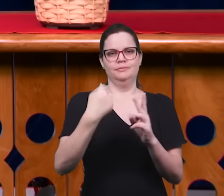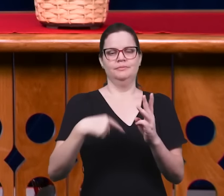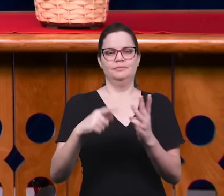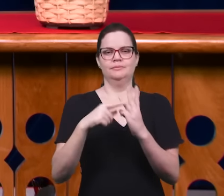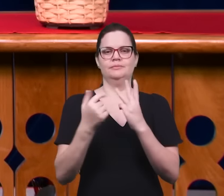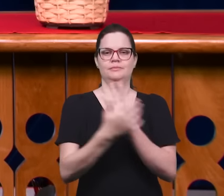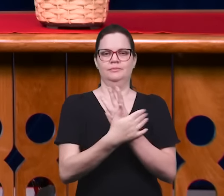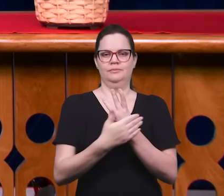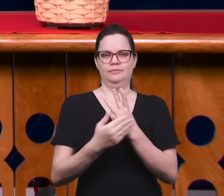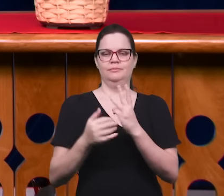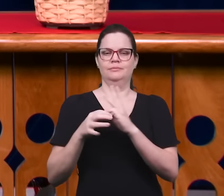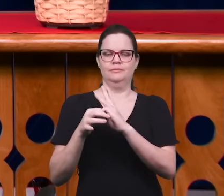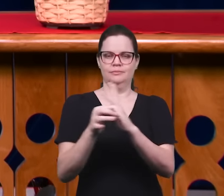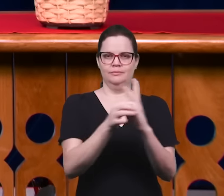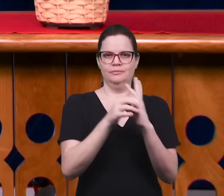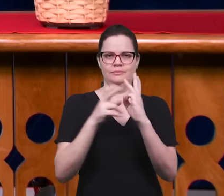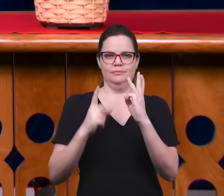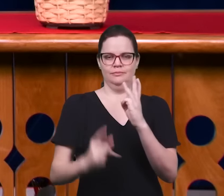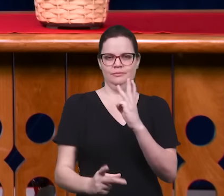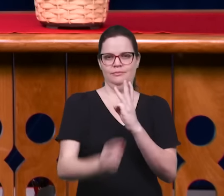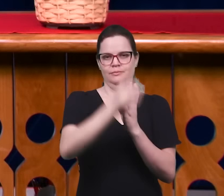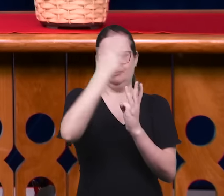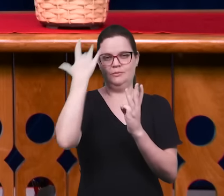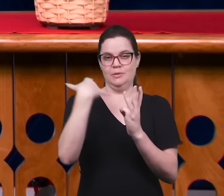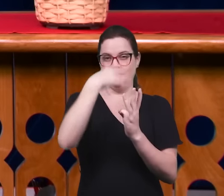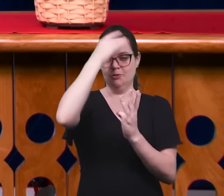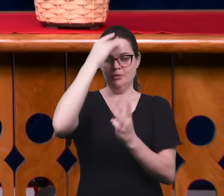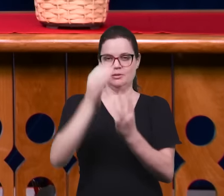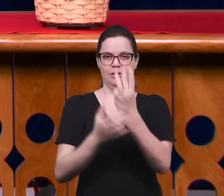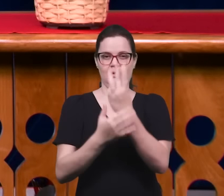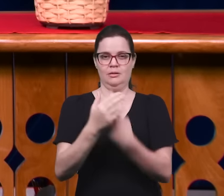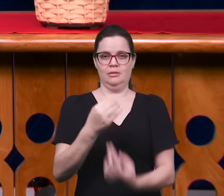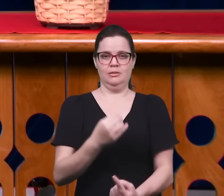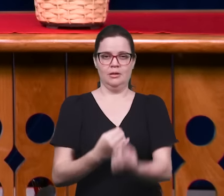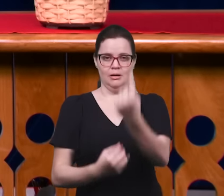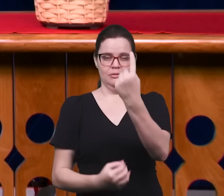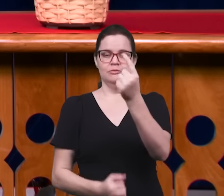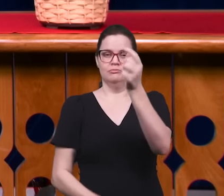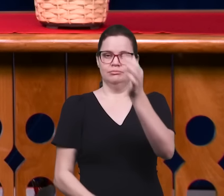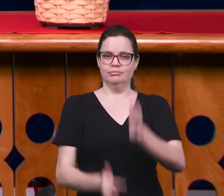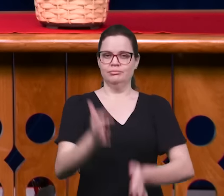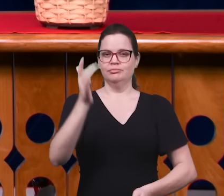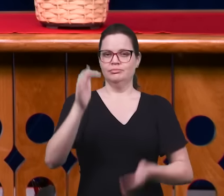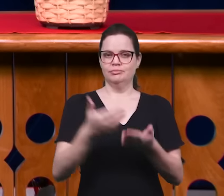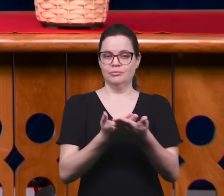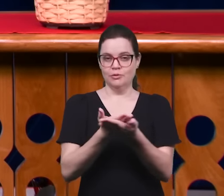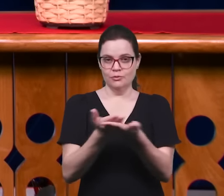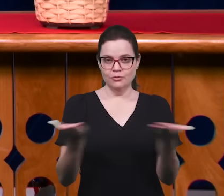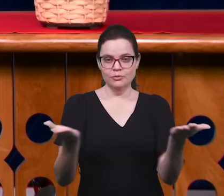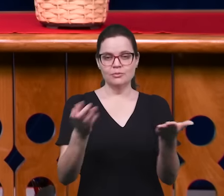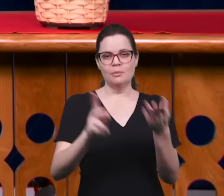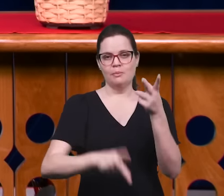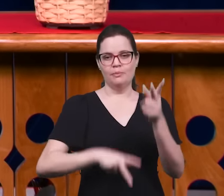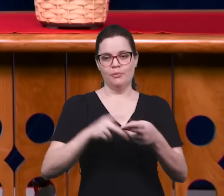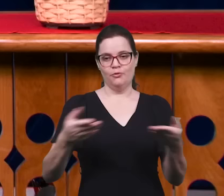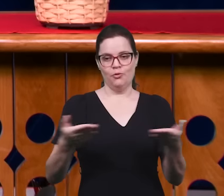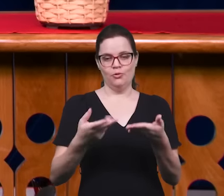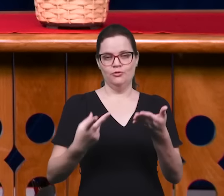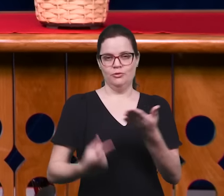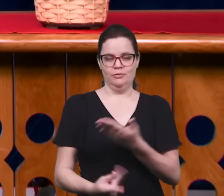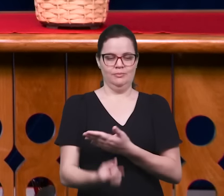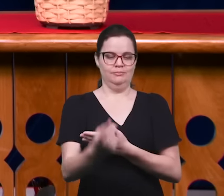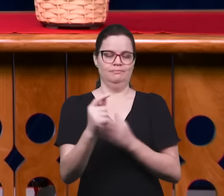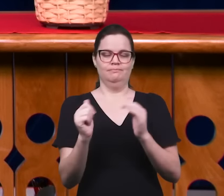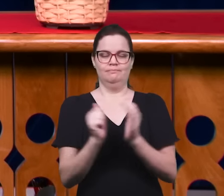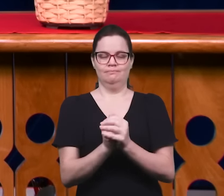Pai, e que as doces e eternas consolações do Espírito Santo repousem sobre todo o povo de Deus, hoje e para todo